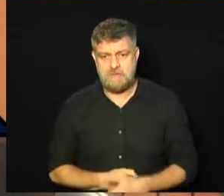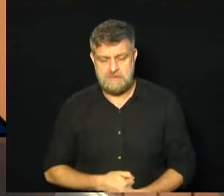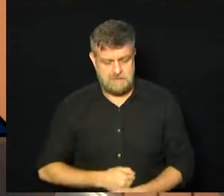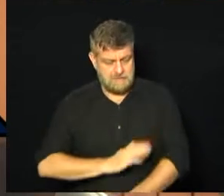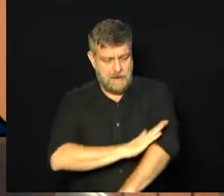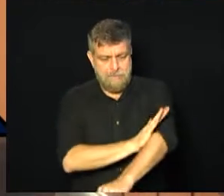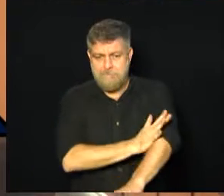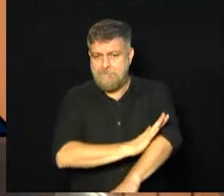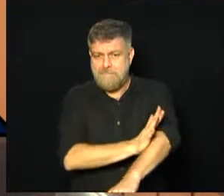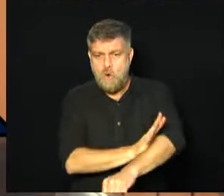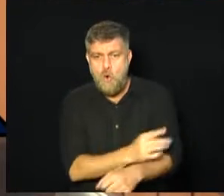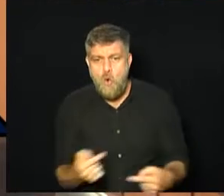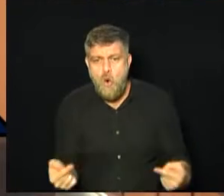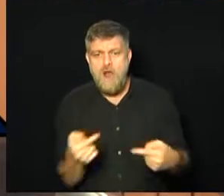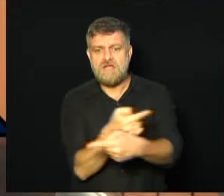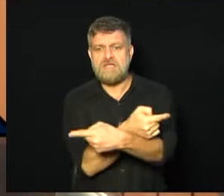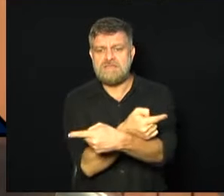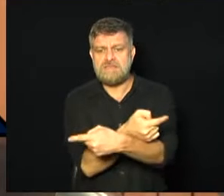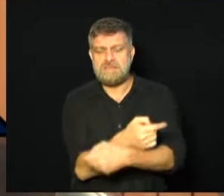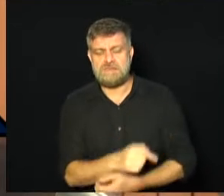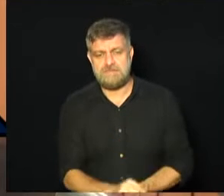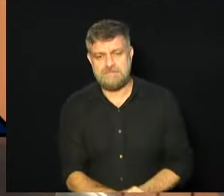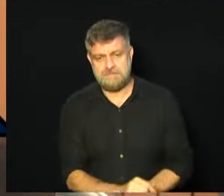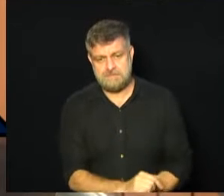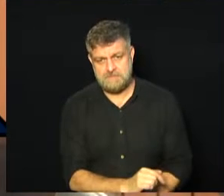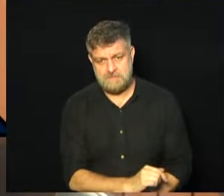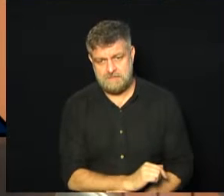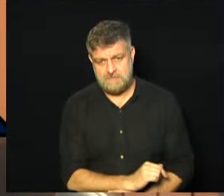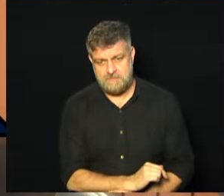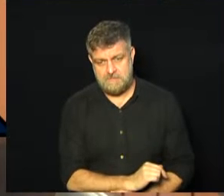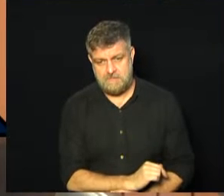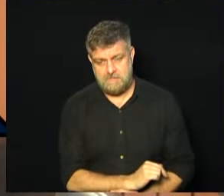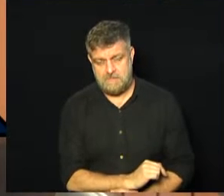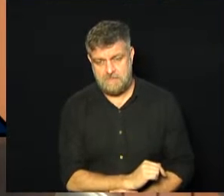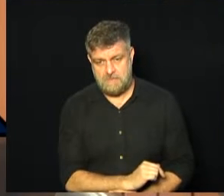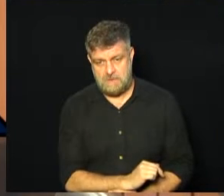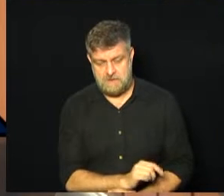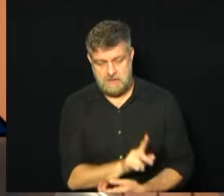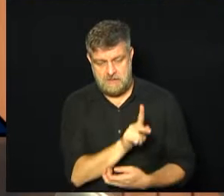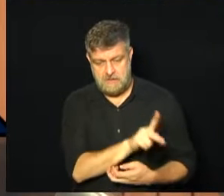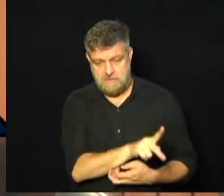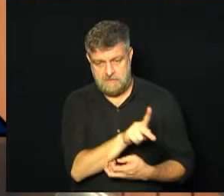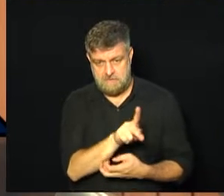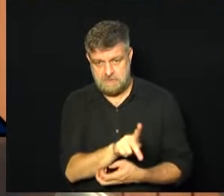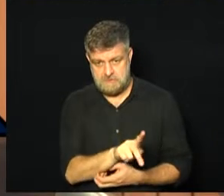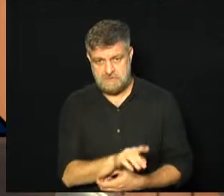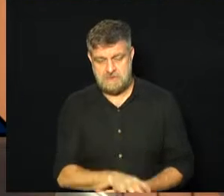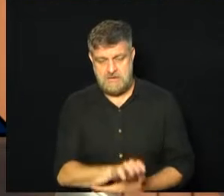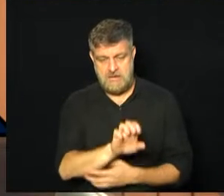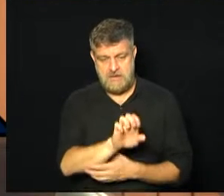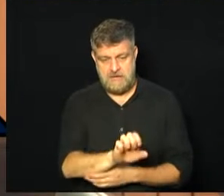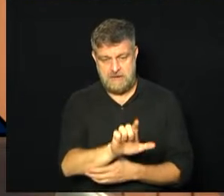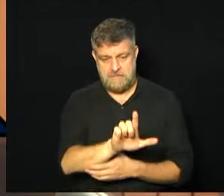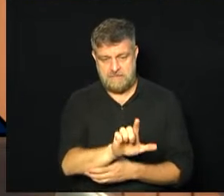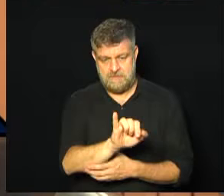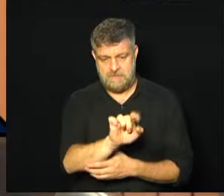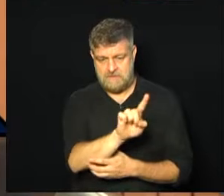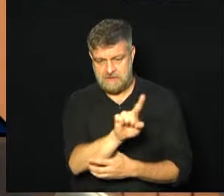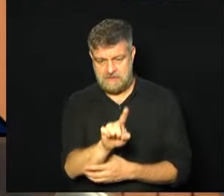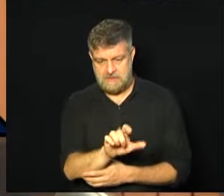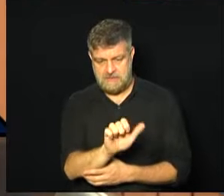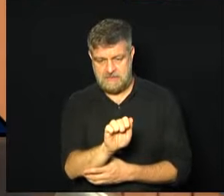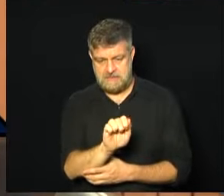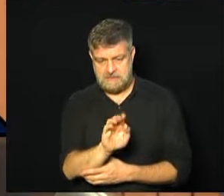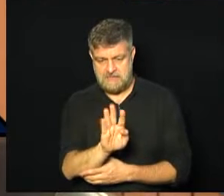antirracista, e a professora Elizabeth Aparecida Pinto tem uma relação